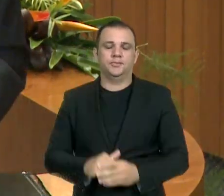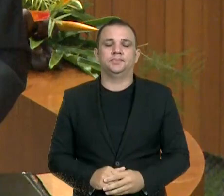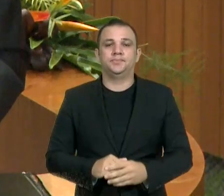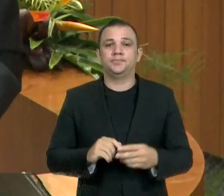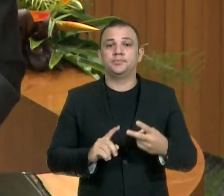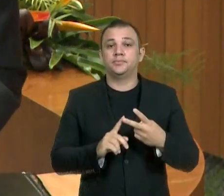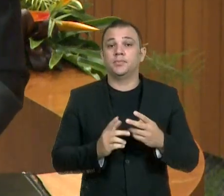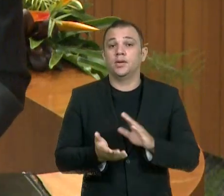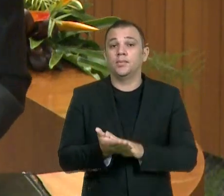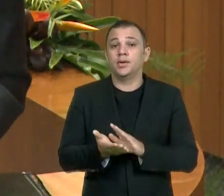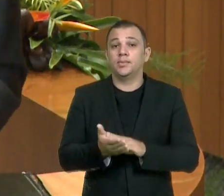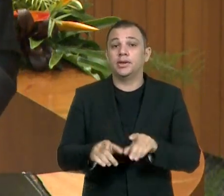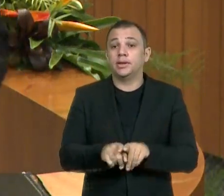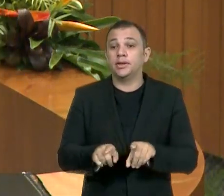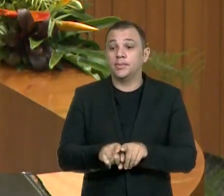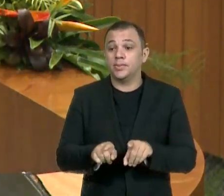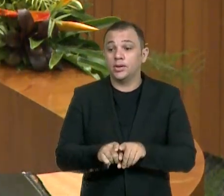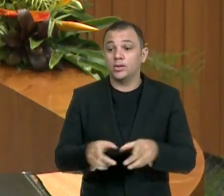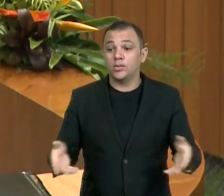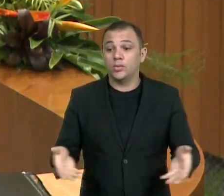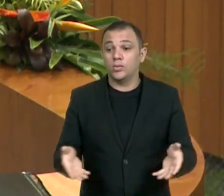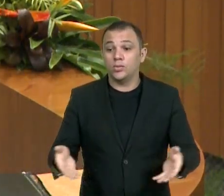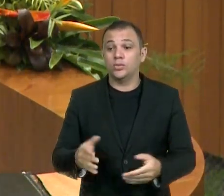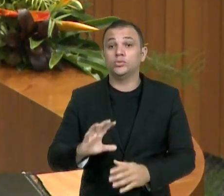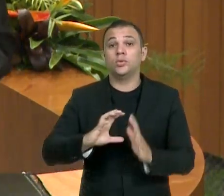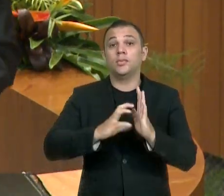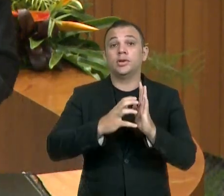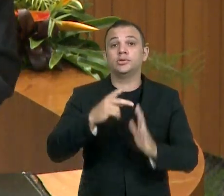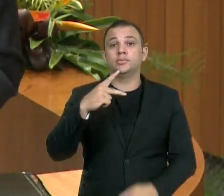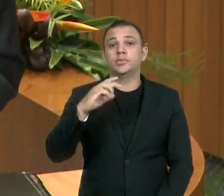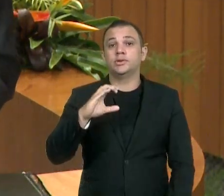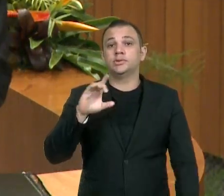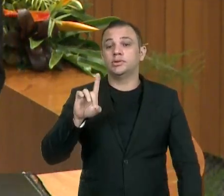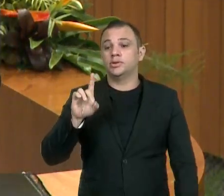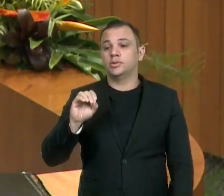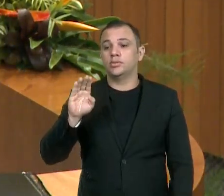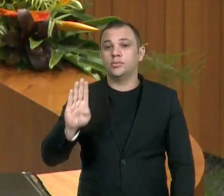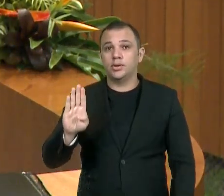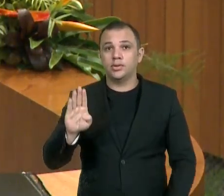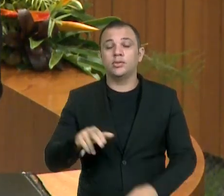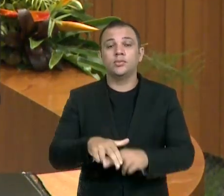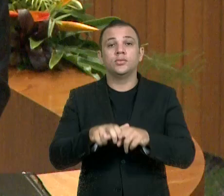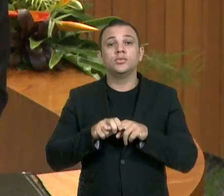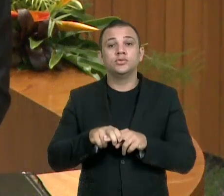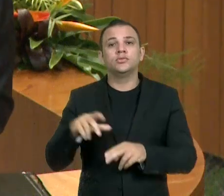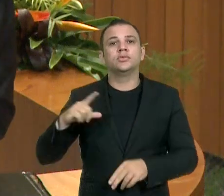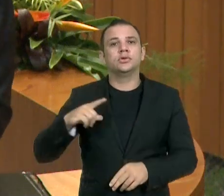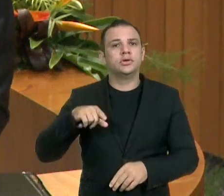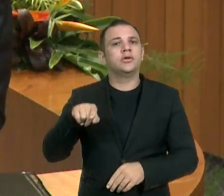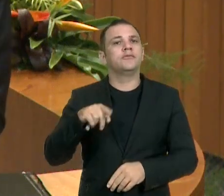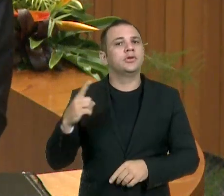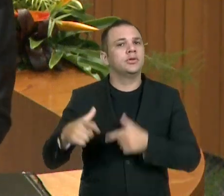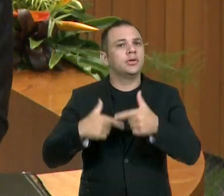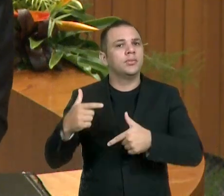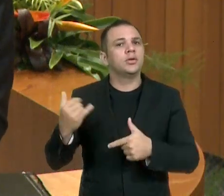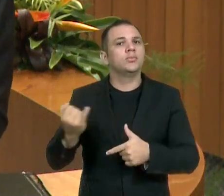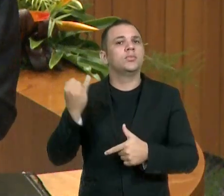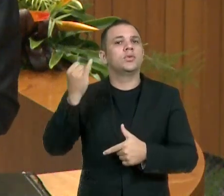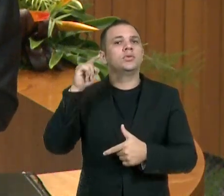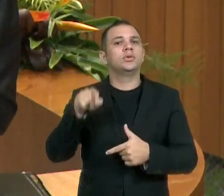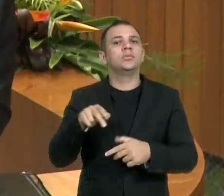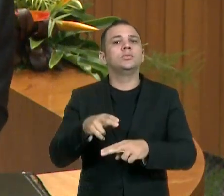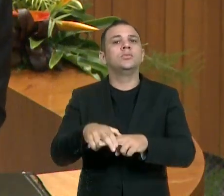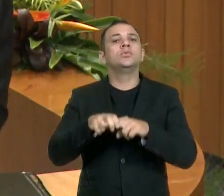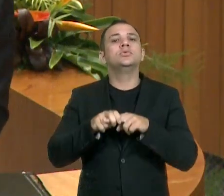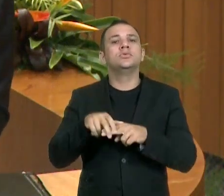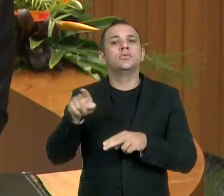Parabenizar, inclusive, viu, presidente, hoje o PCdoB. O PCdoB, que teve um grandioso ato, libertou o presidente